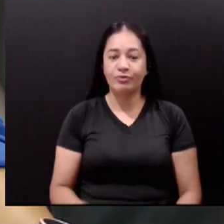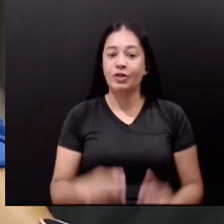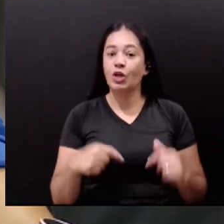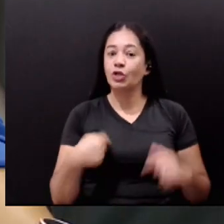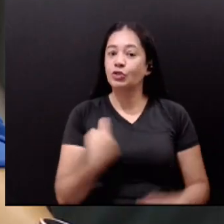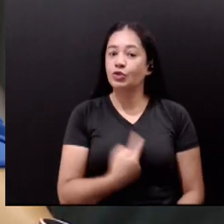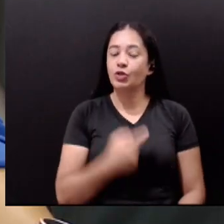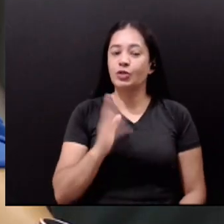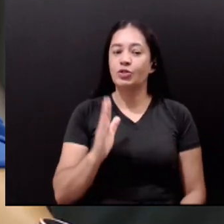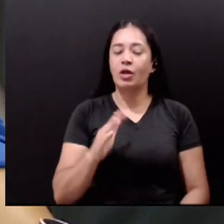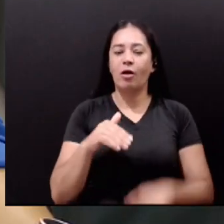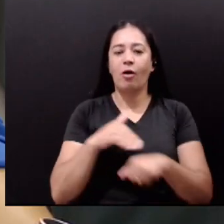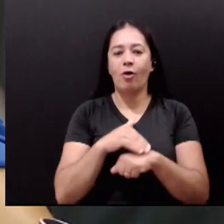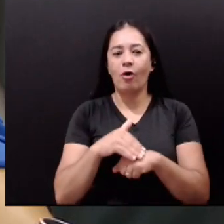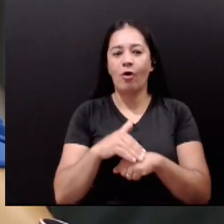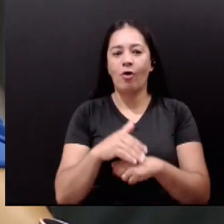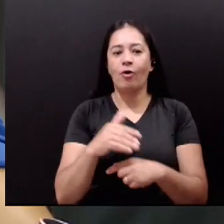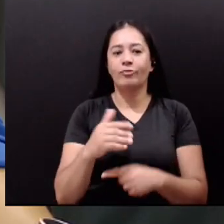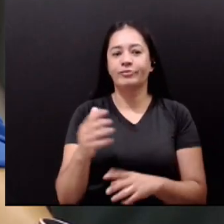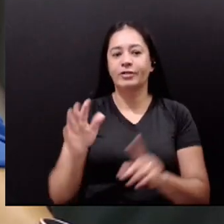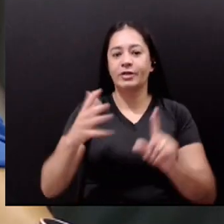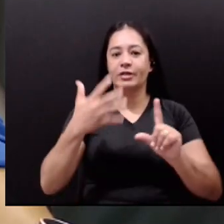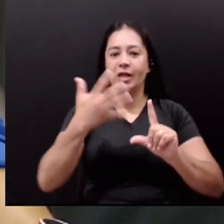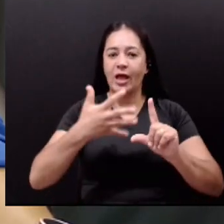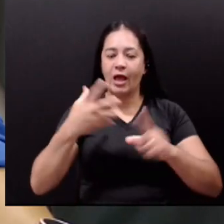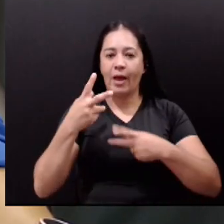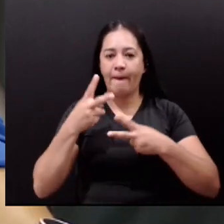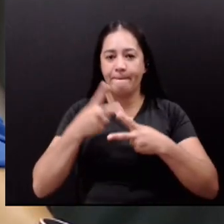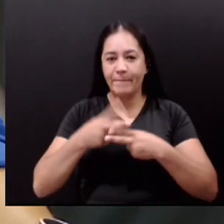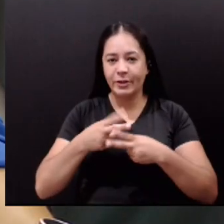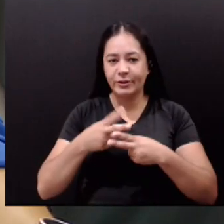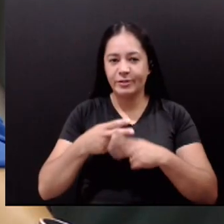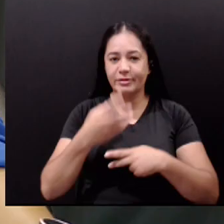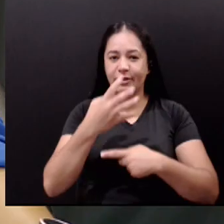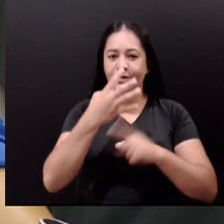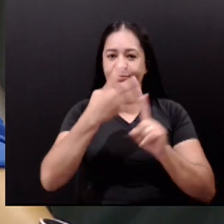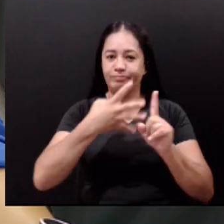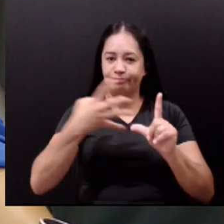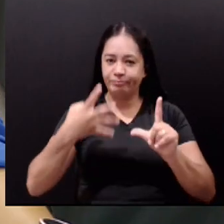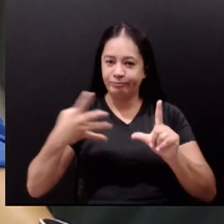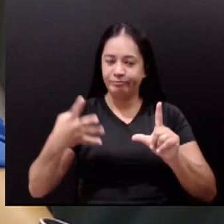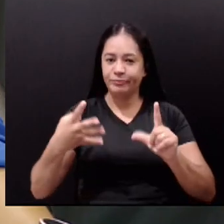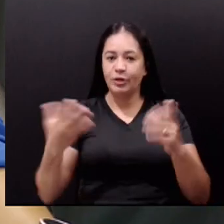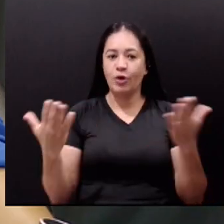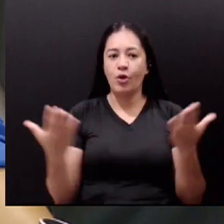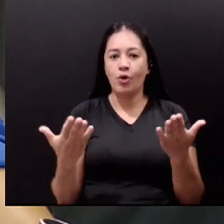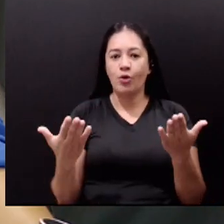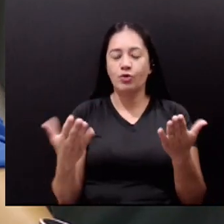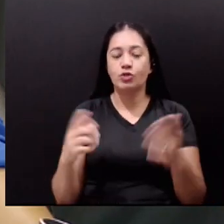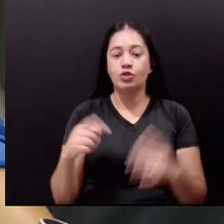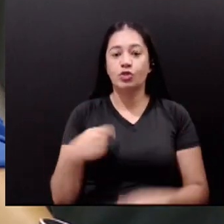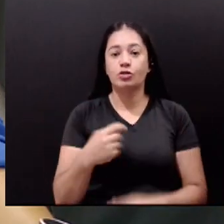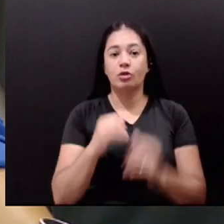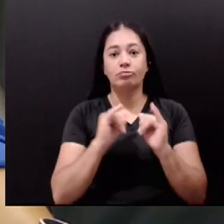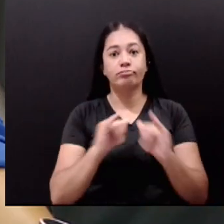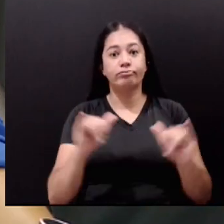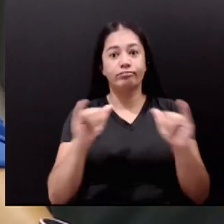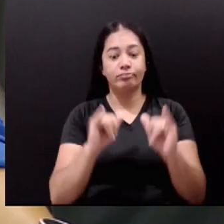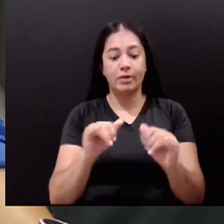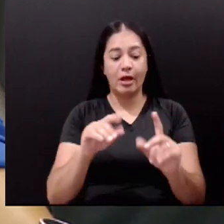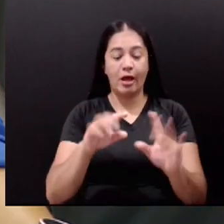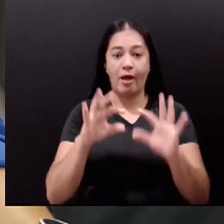a minissérie da Netflix, Adolescência. Hoje nós faremos um alerta aos pais sobre o uso da internet